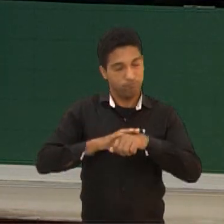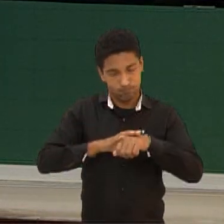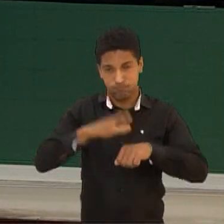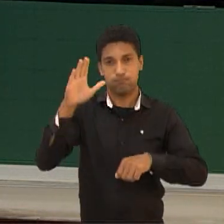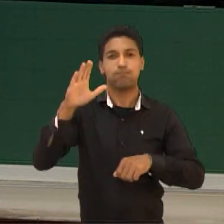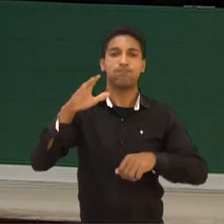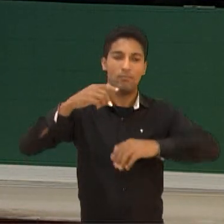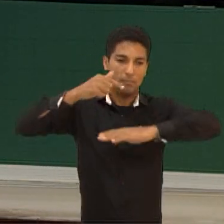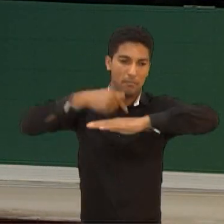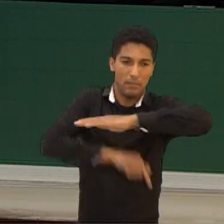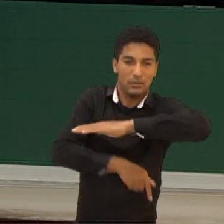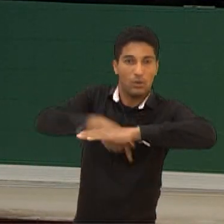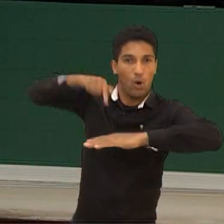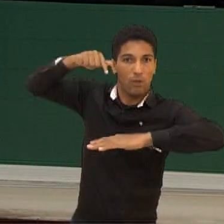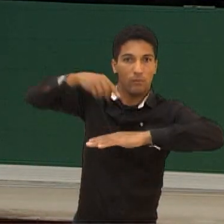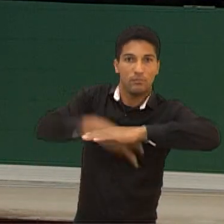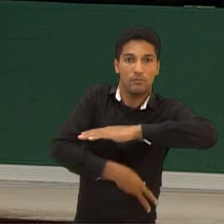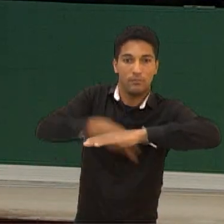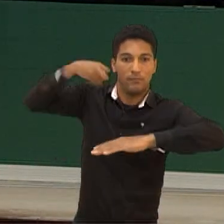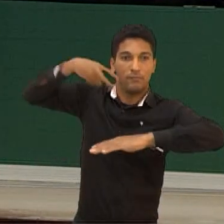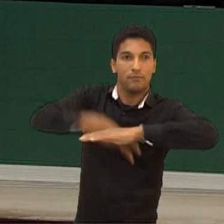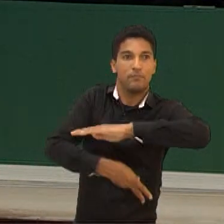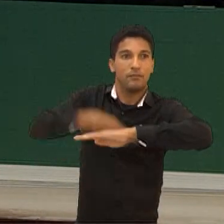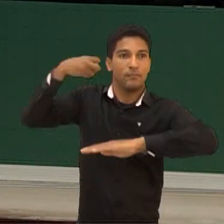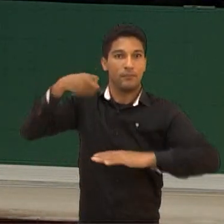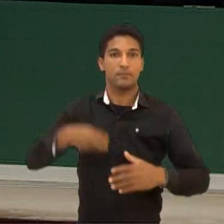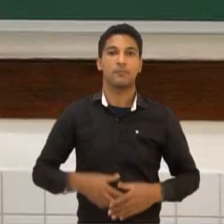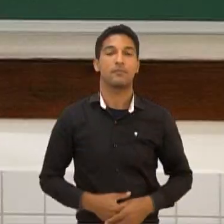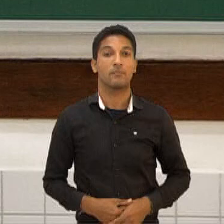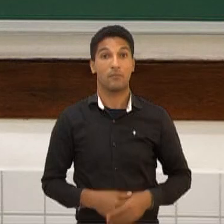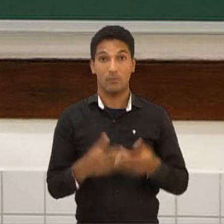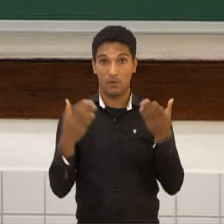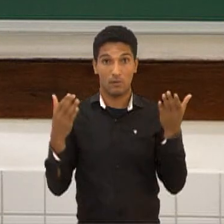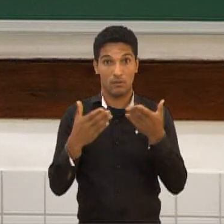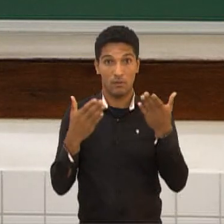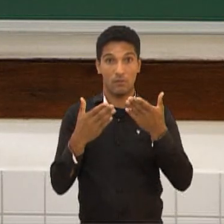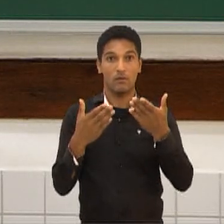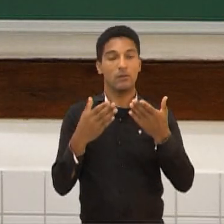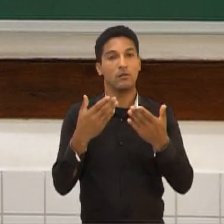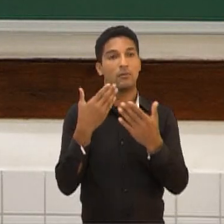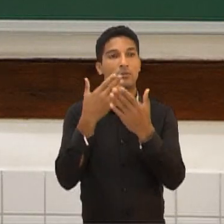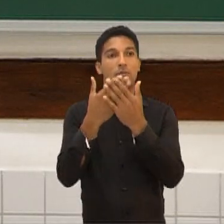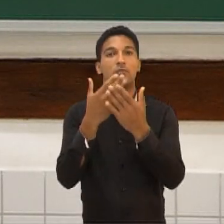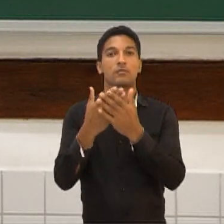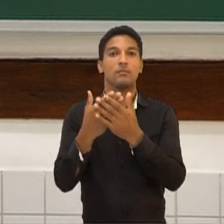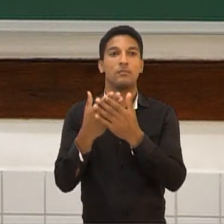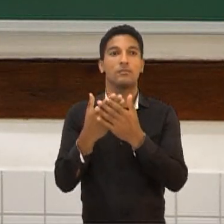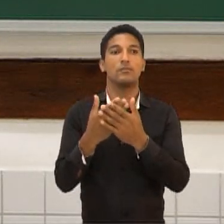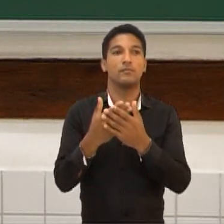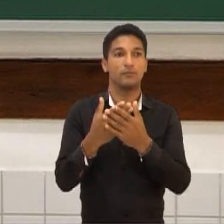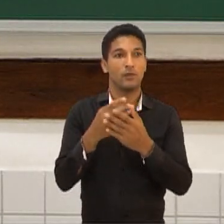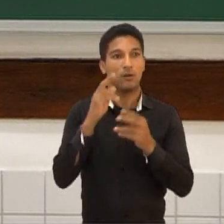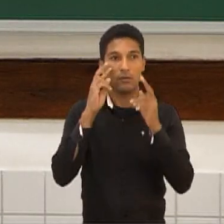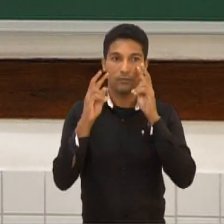lá. Então, nós vimos hoje as atividades do primeiro setor no continente asiático.